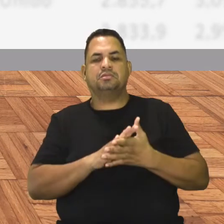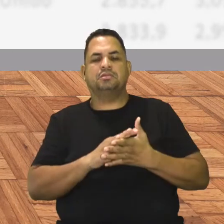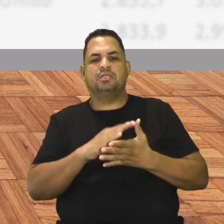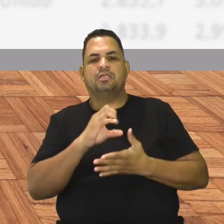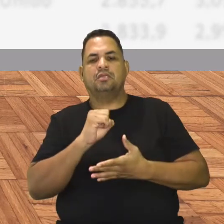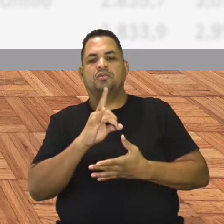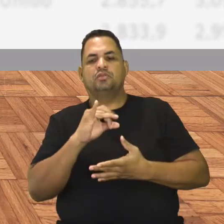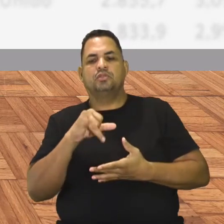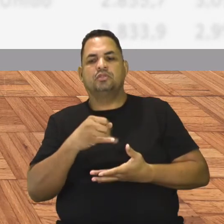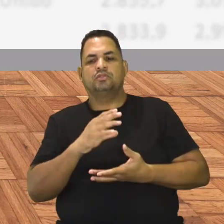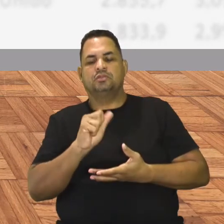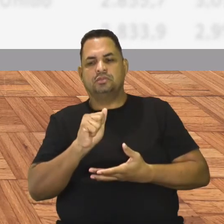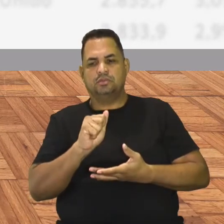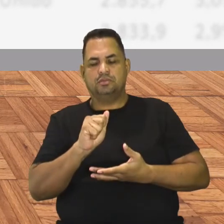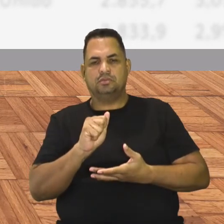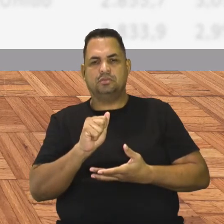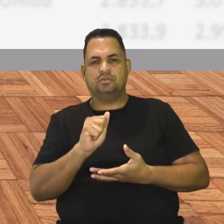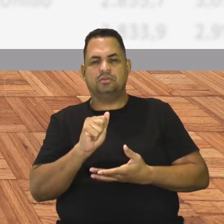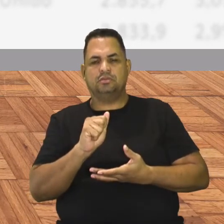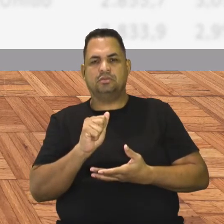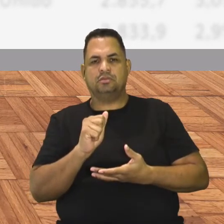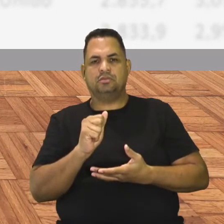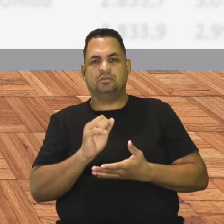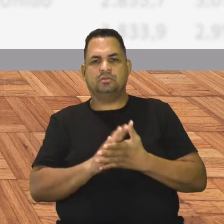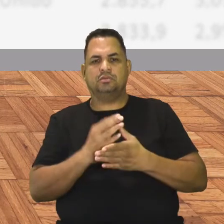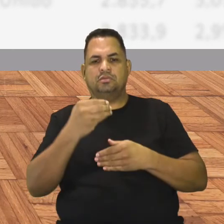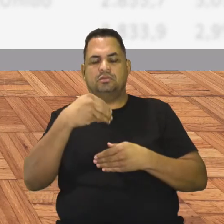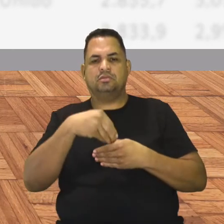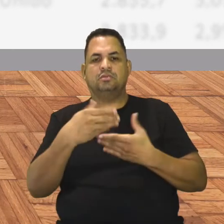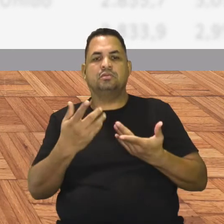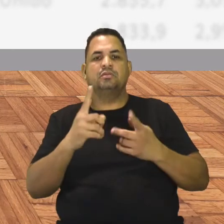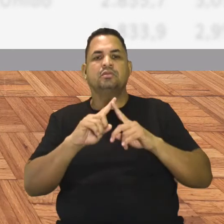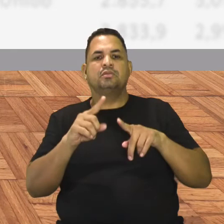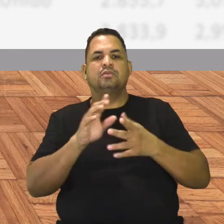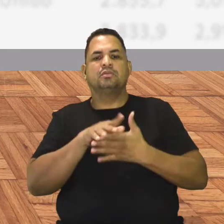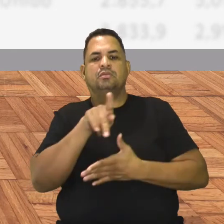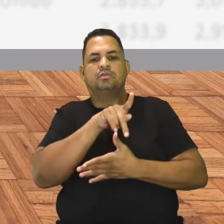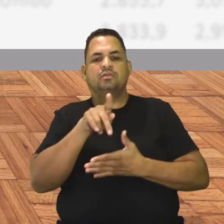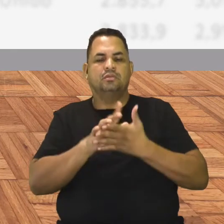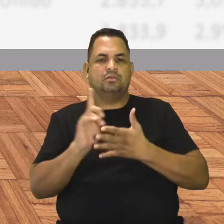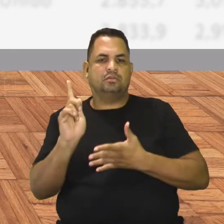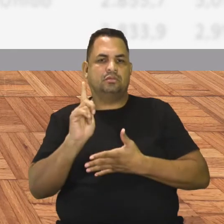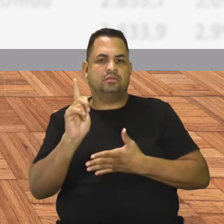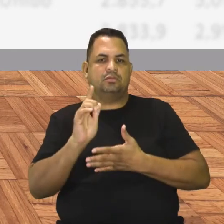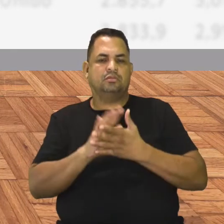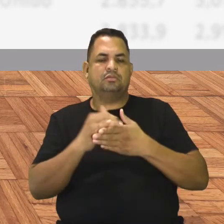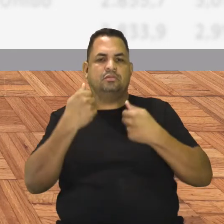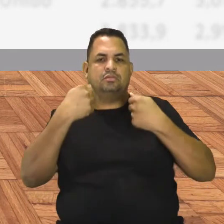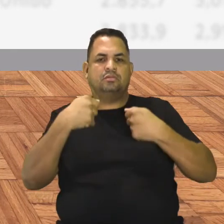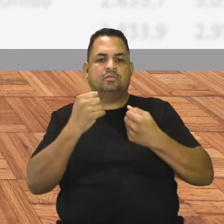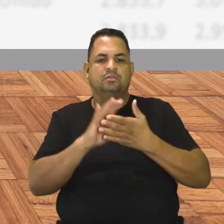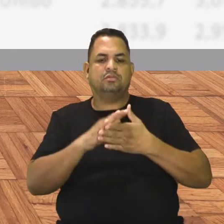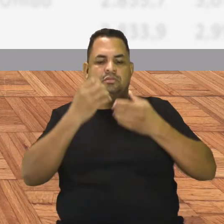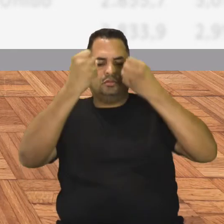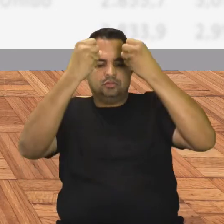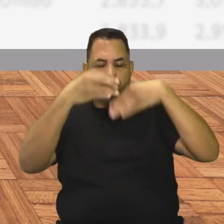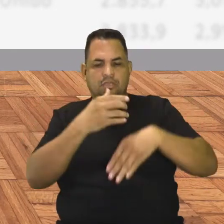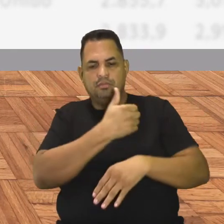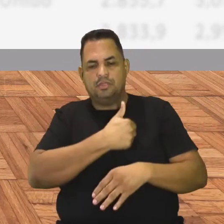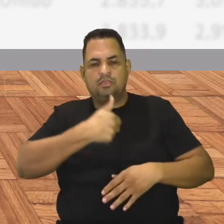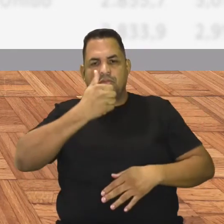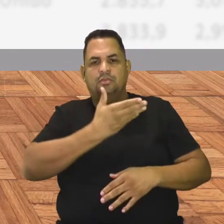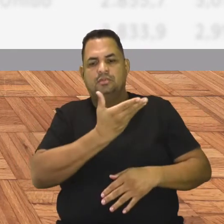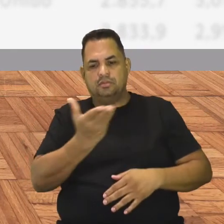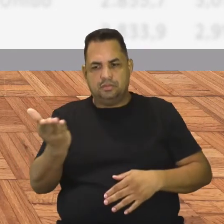que segurou o PIB do Brasil, que é dentro de commodities. Mas isso o professor de geografia pode trabalhar melhor com vocês, tá